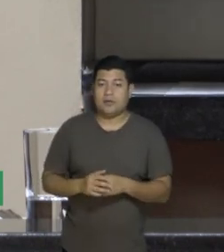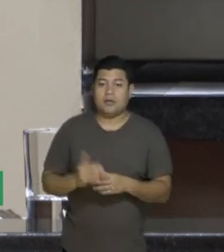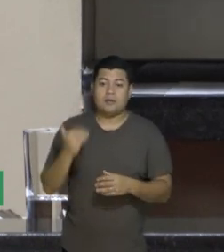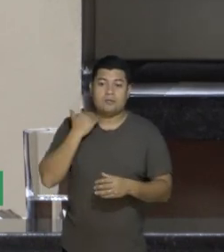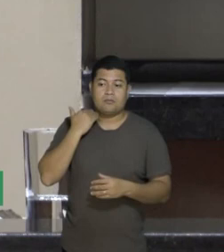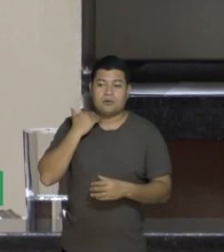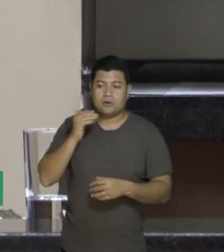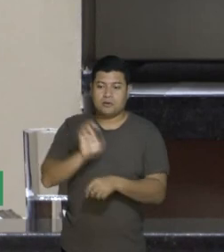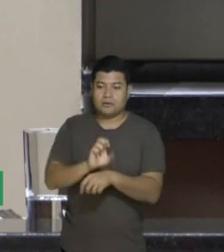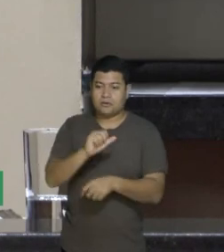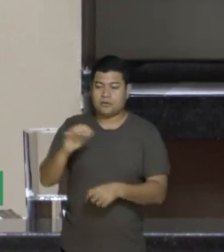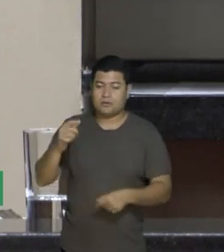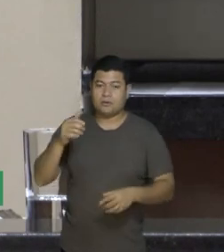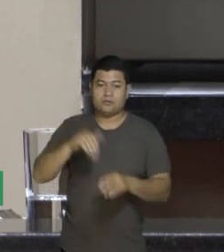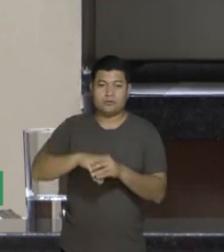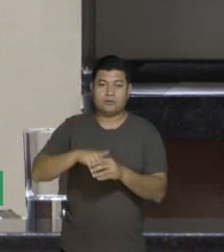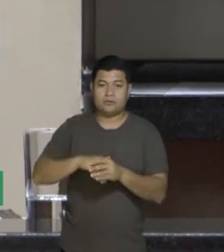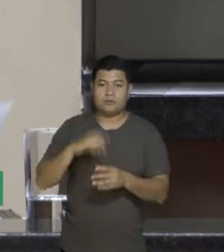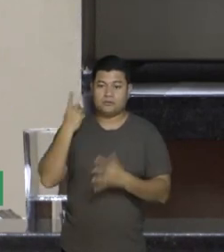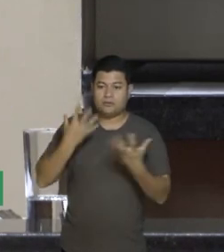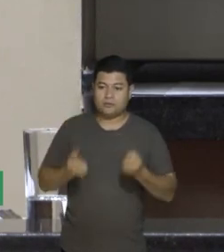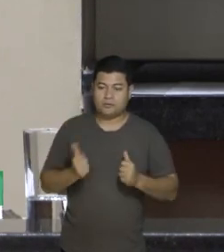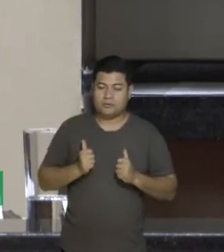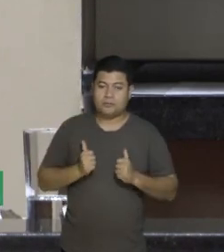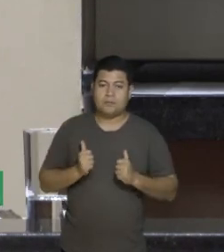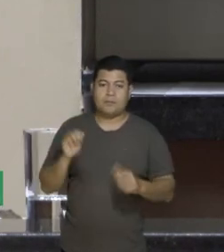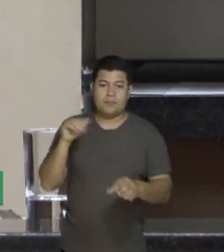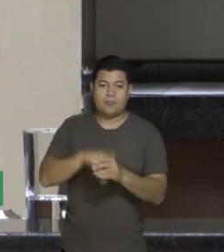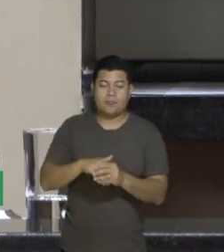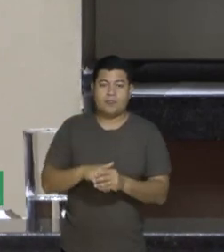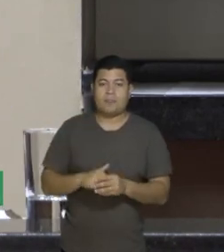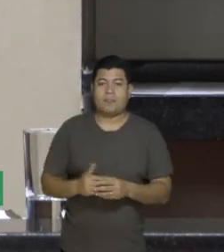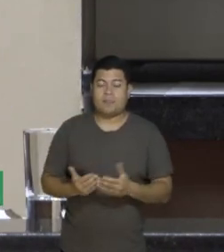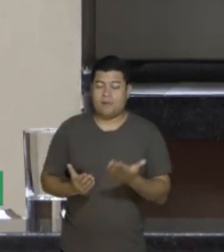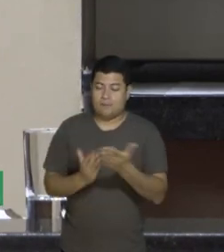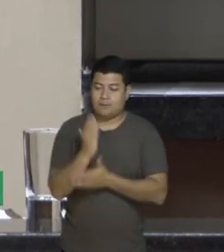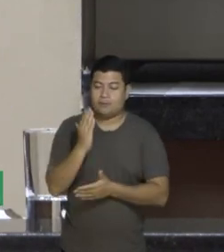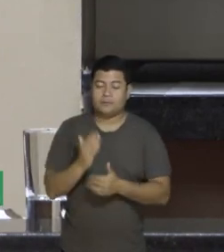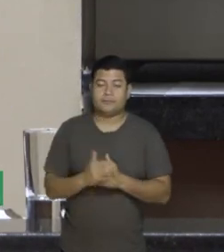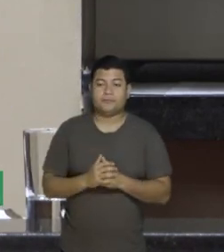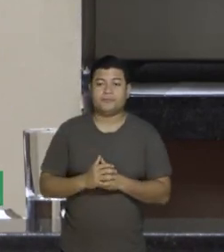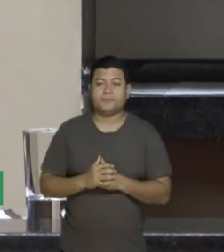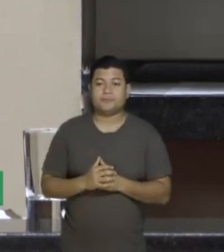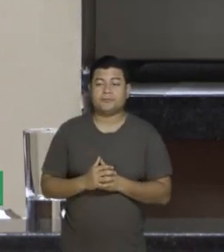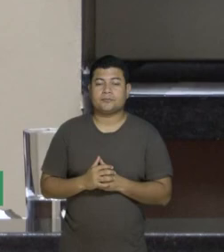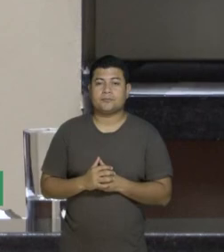Deputados que aprovam, permaneçam como se encontram. Aprovado por unanimidade.